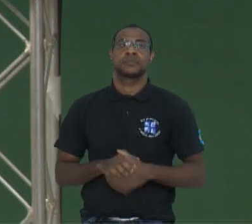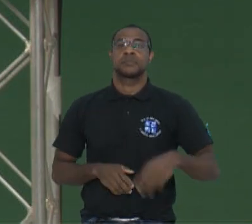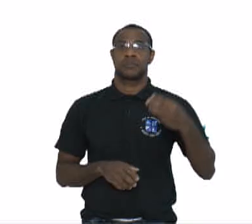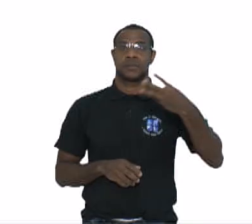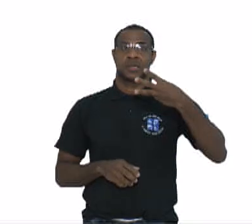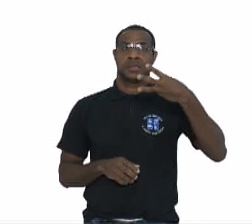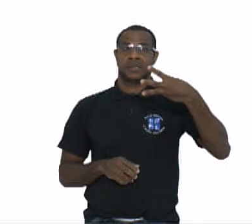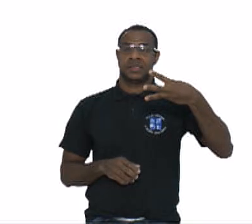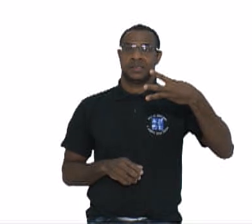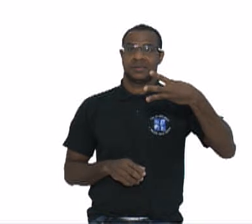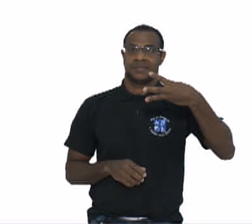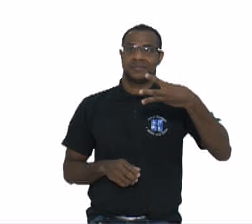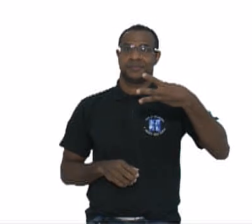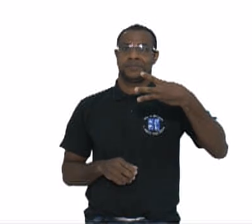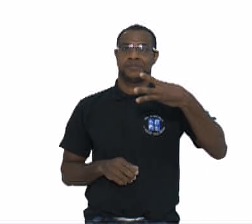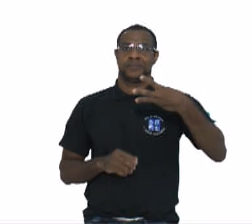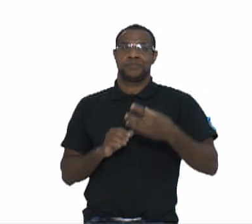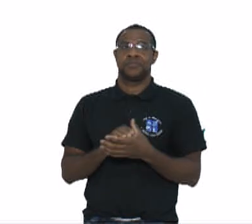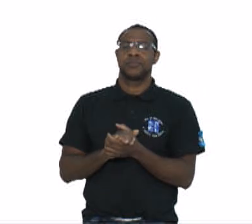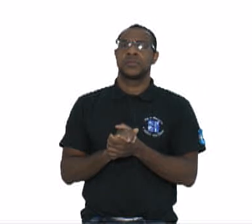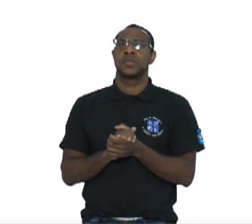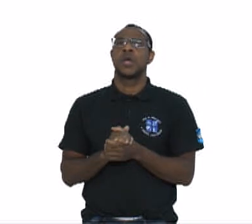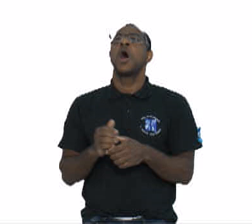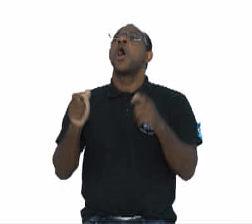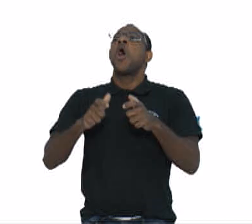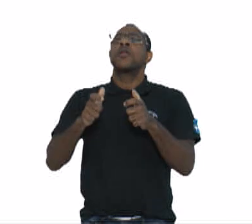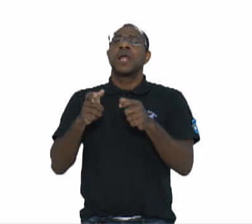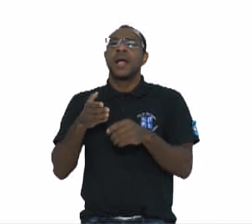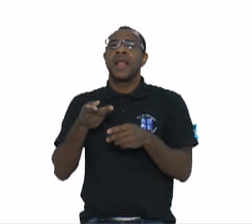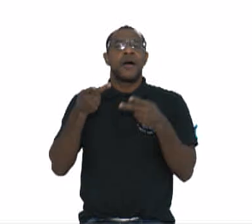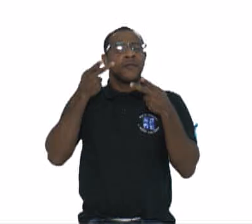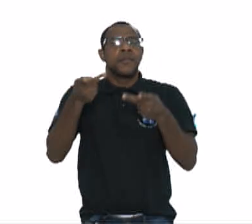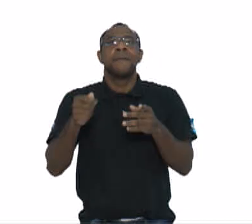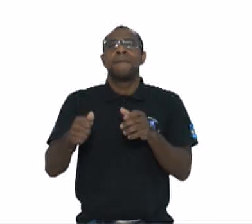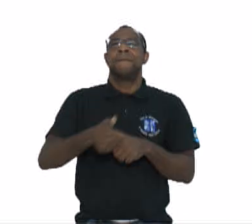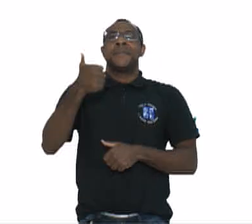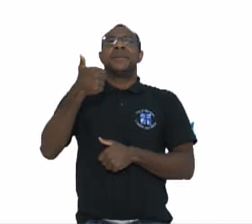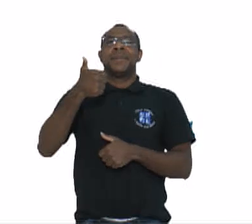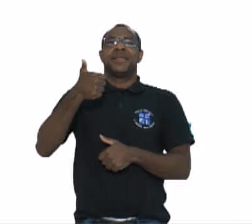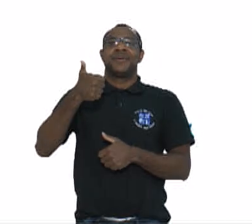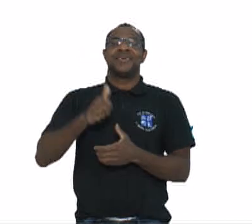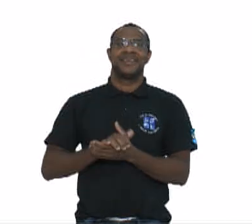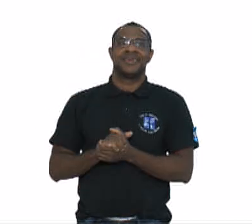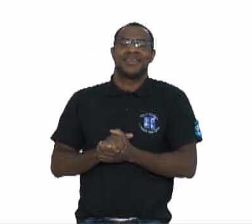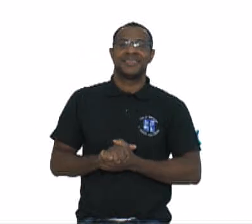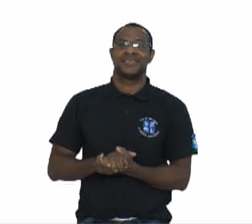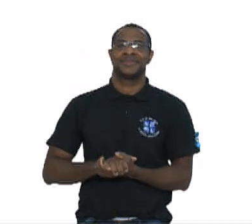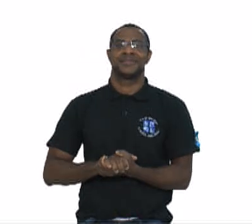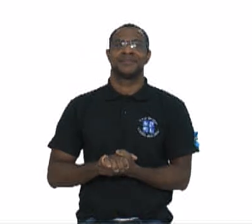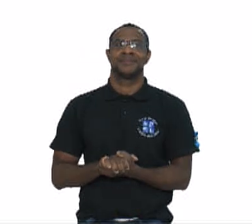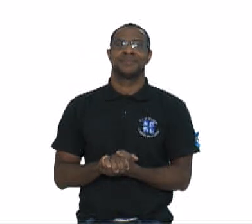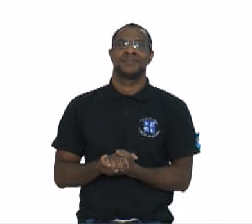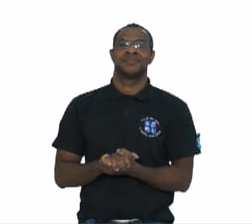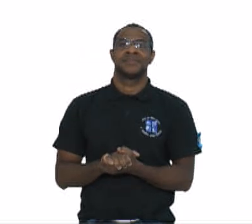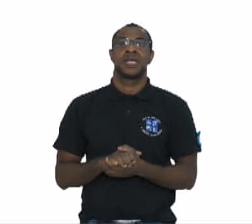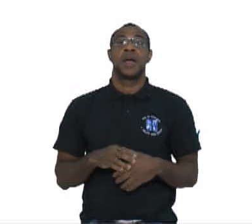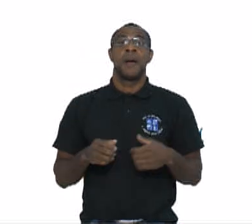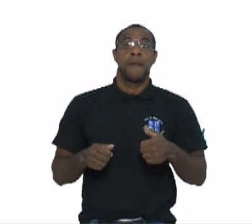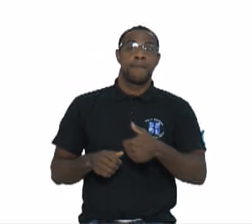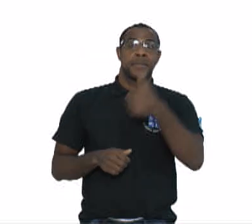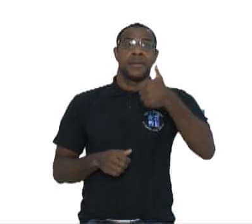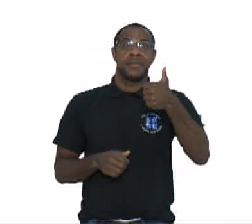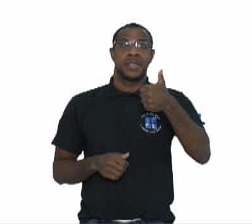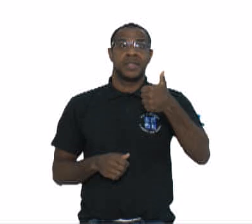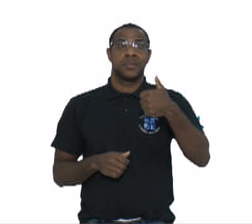3. Where did she go first? Onde ela foi primeiro? She first stayed at Town's Hotel. Ela